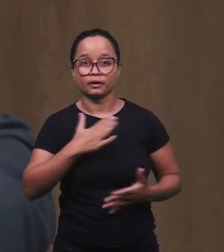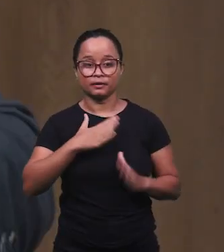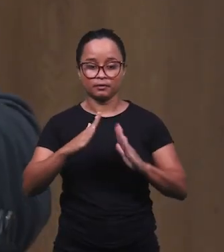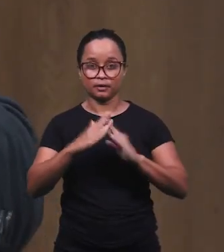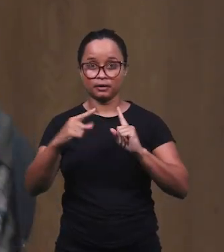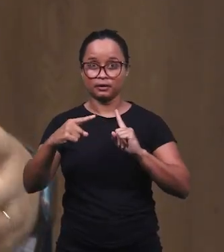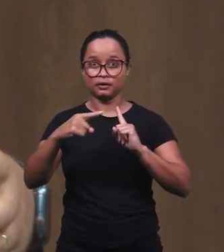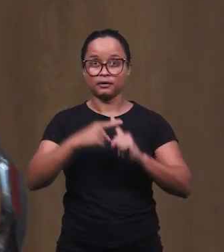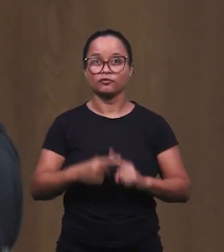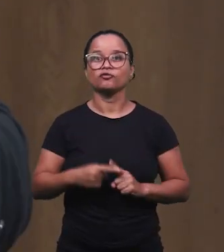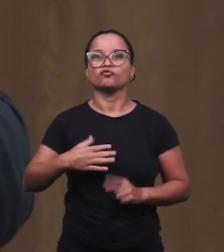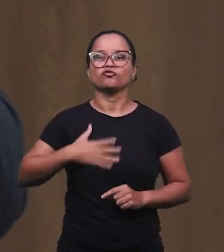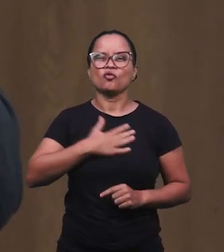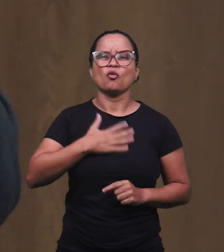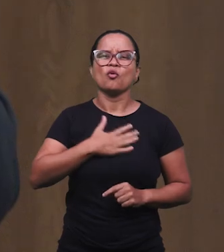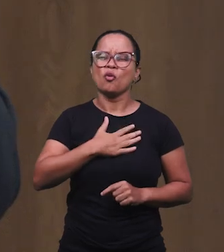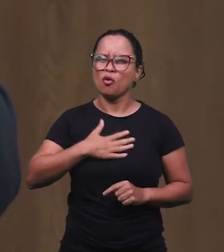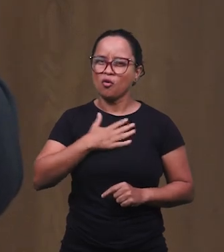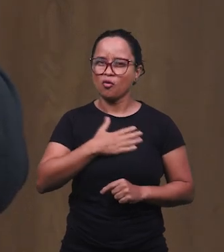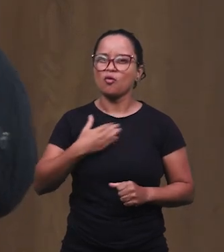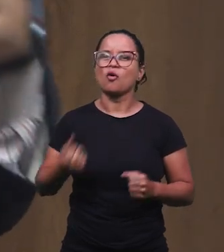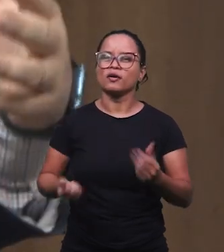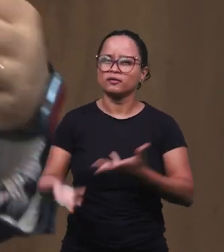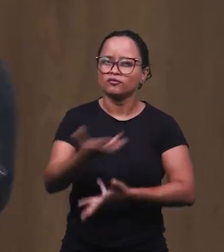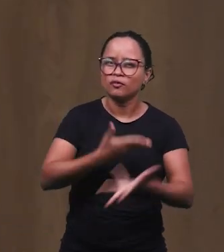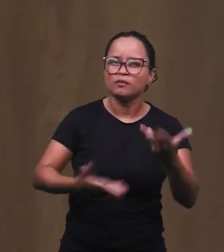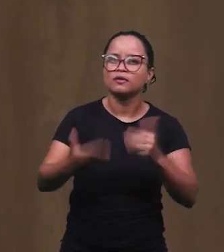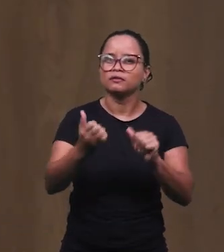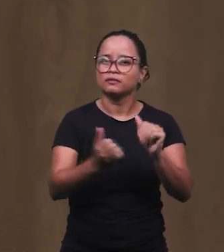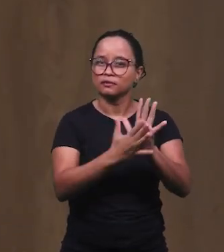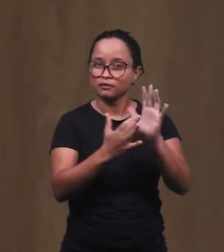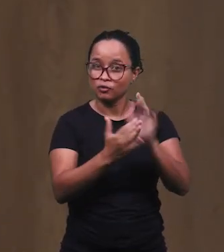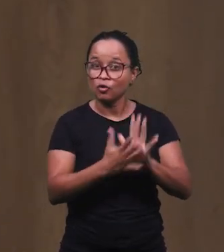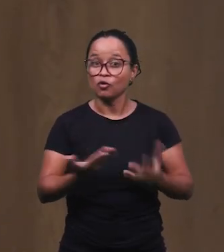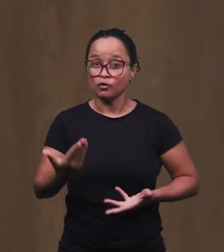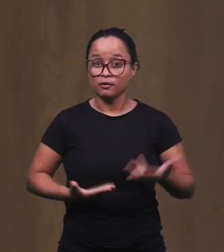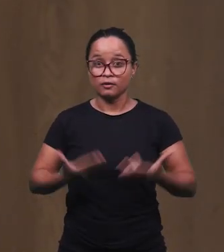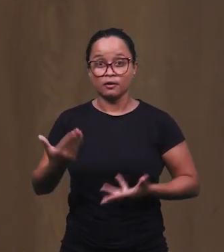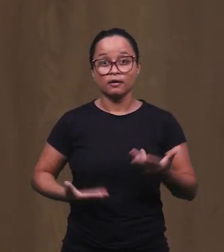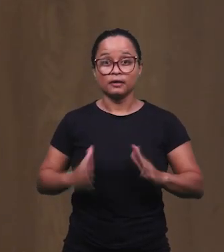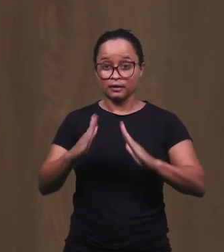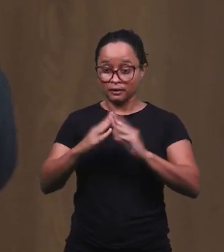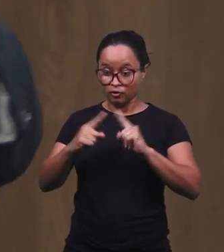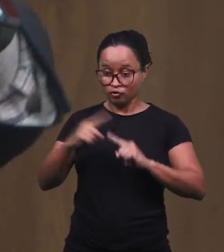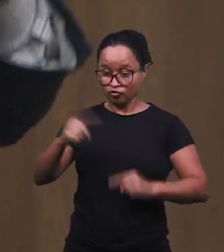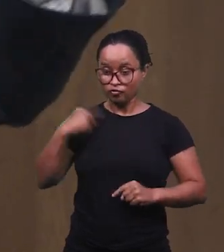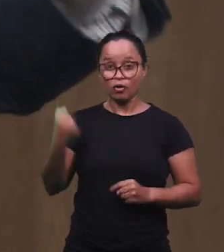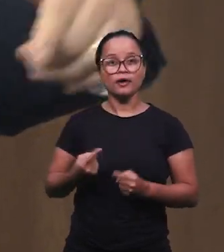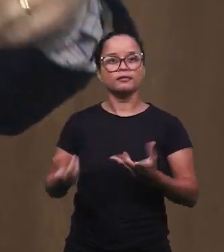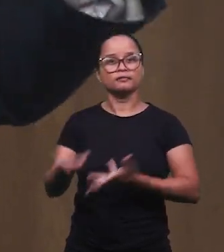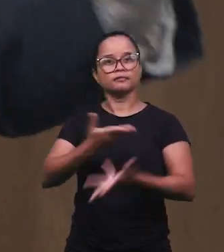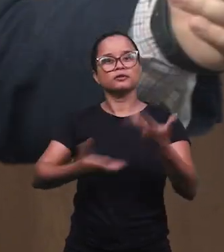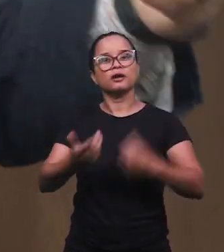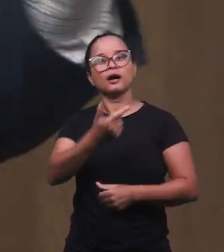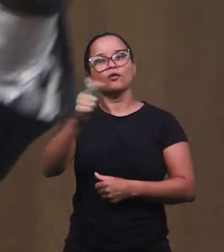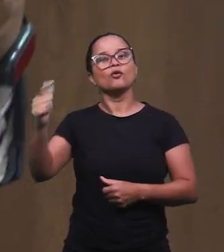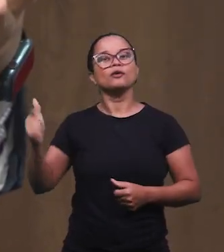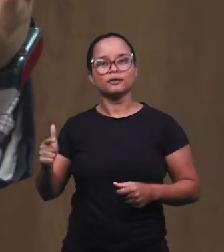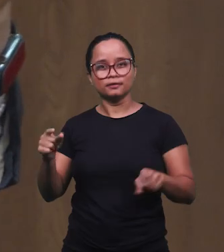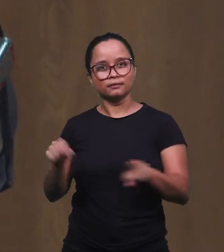muito de compartilhar os louvores e os irmãos compartilham, os irmãos da nossa igreja compartilham, e aí outras pessoas das